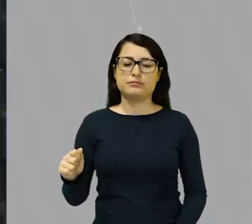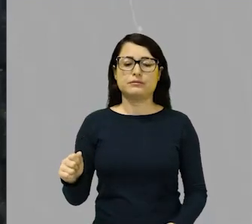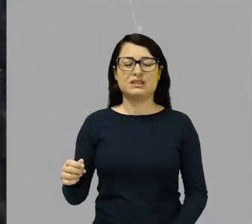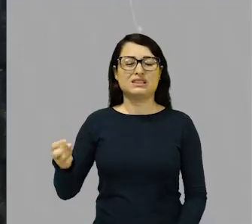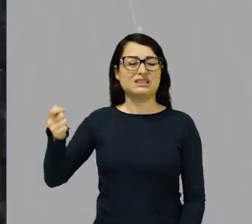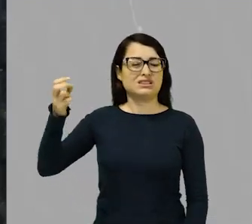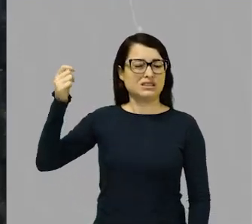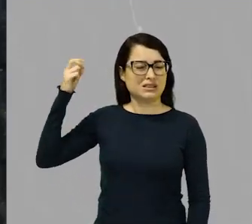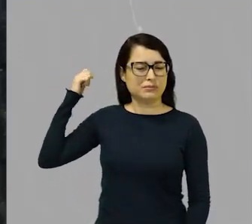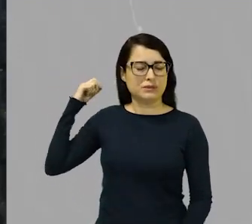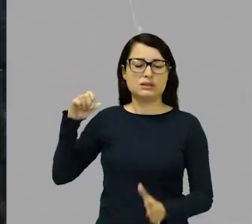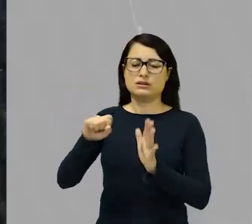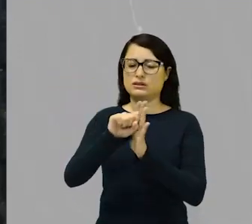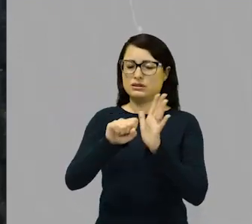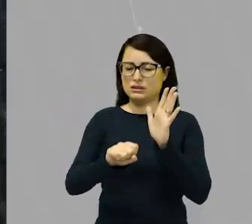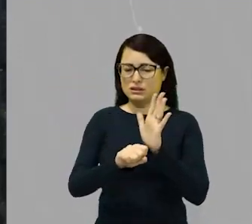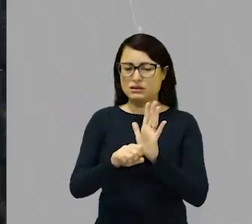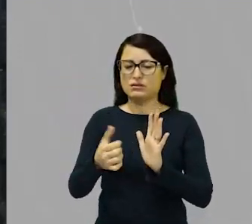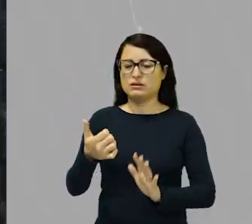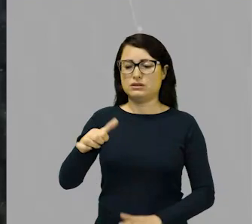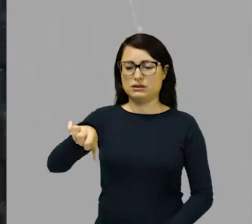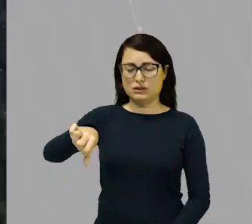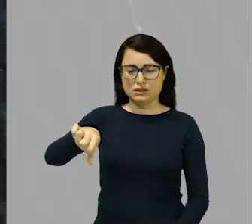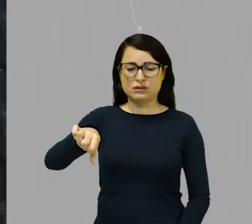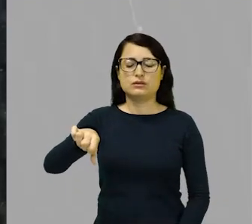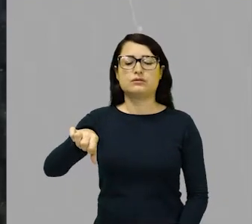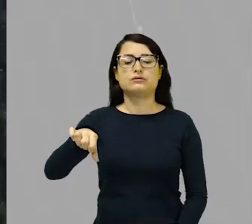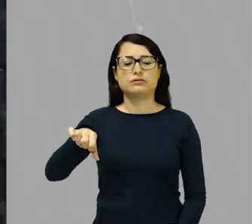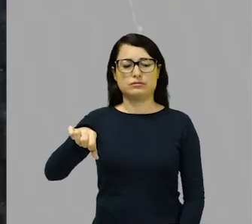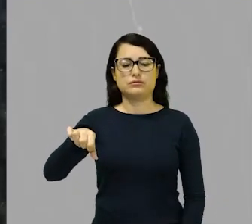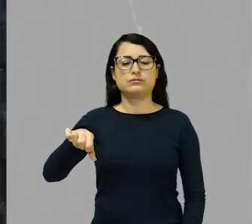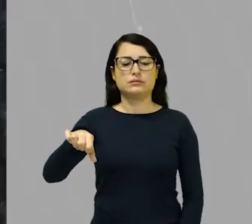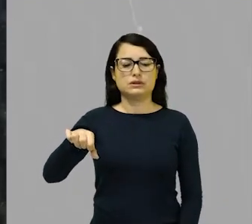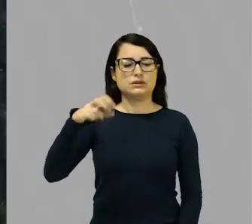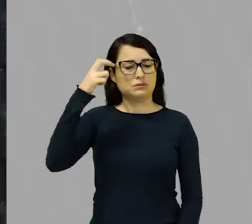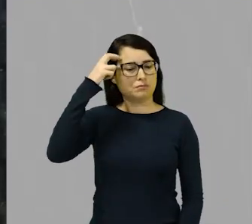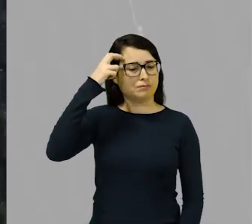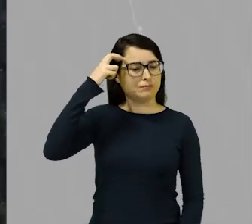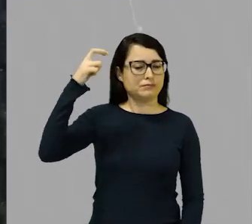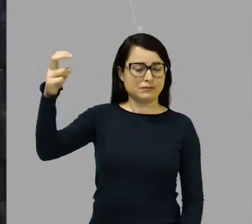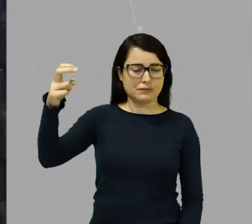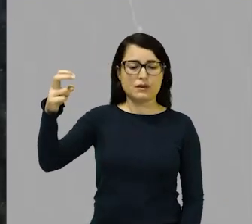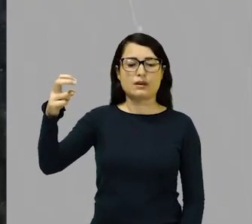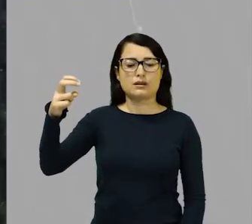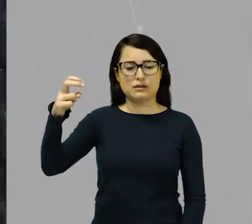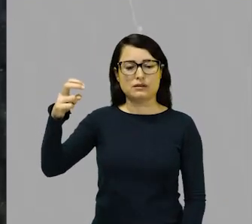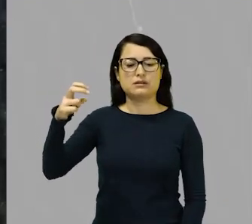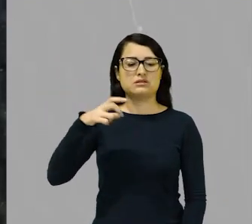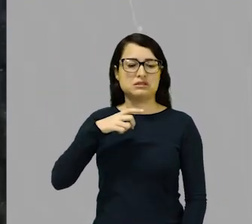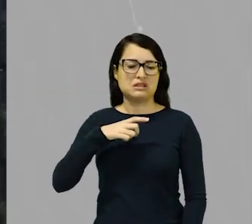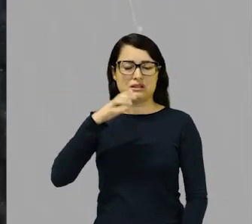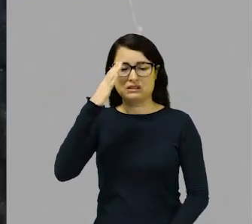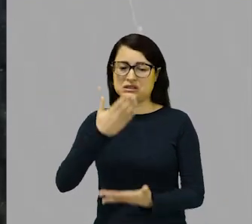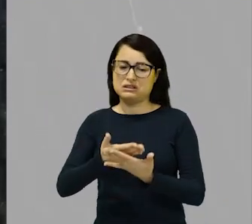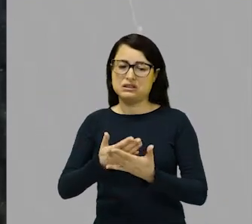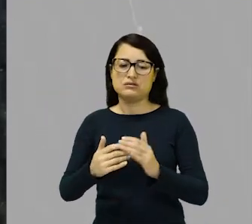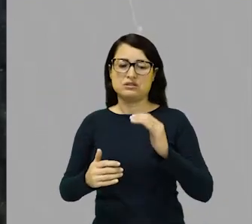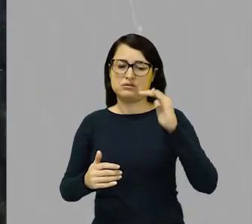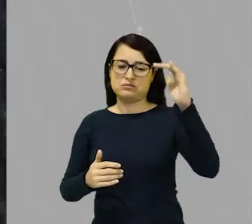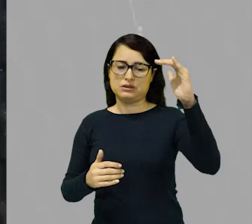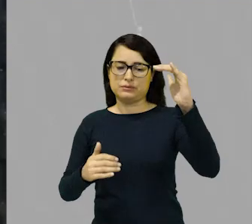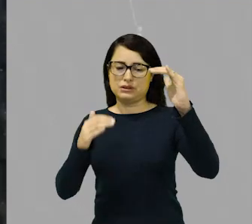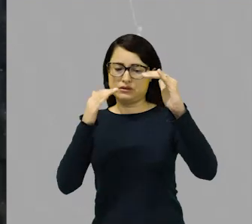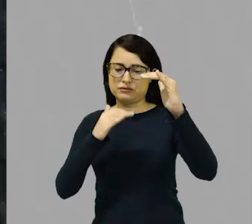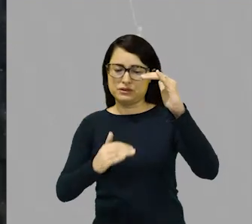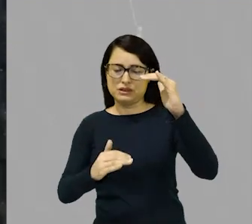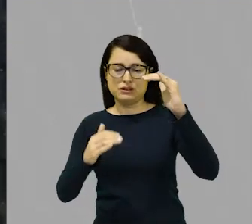né, século XIX e tal, os intelectuais acreditavam que existia cultura superior e inferior, sim. Mas